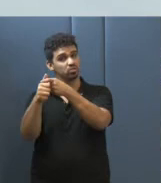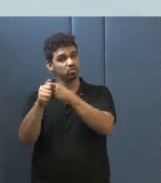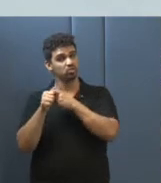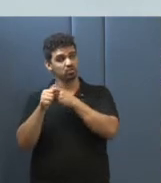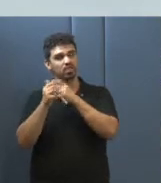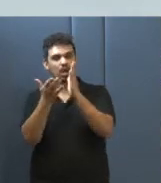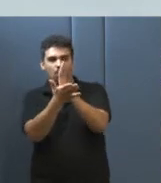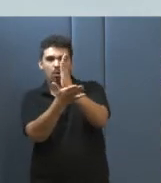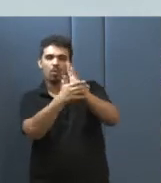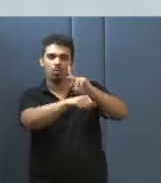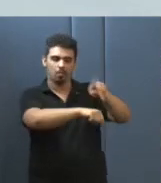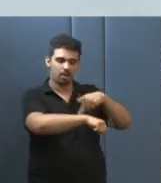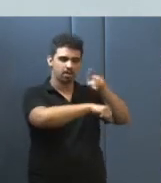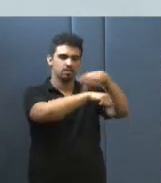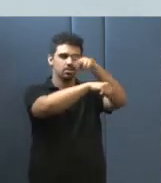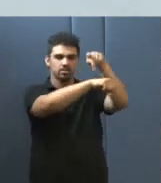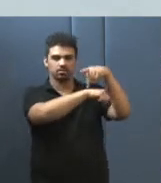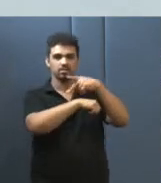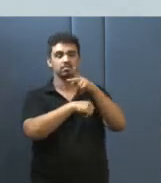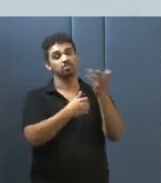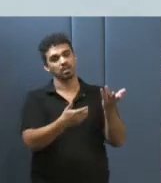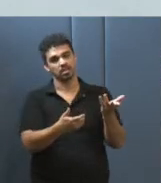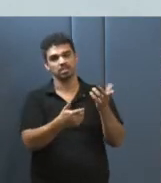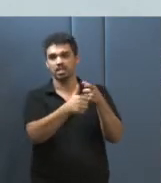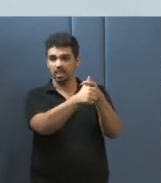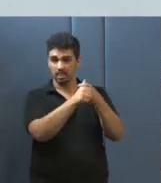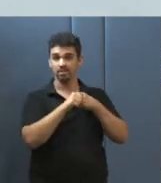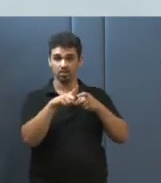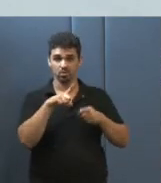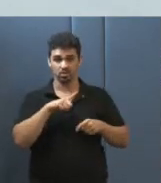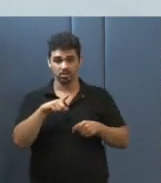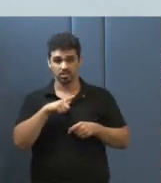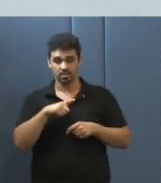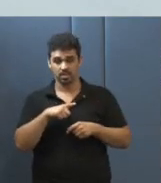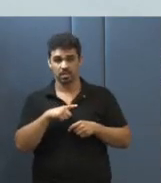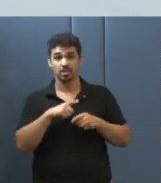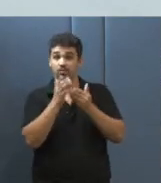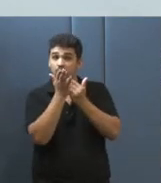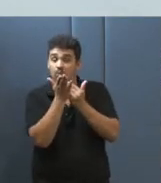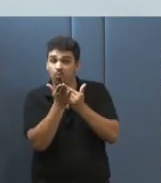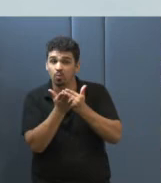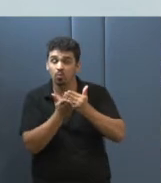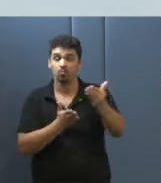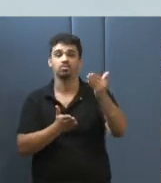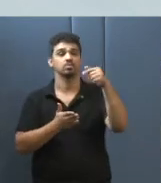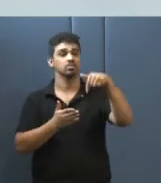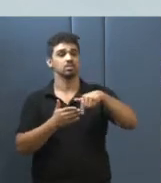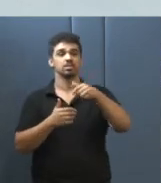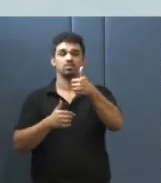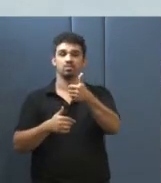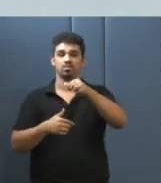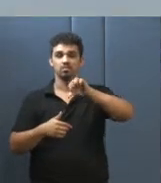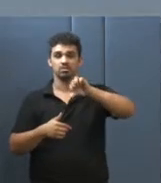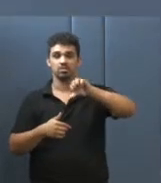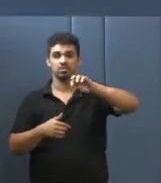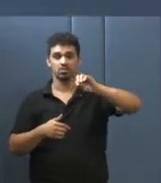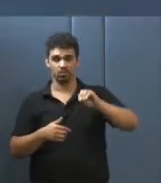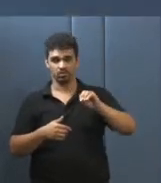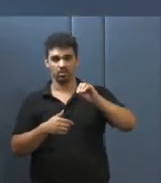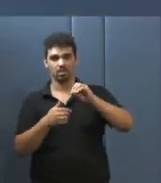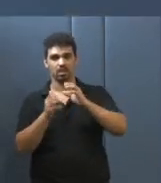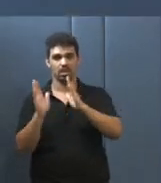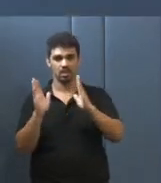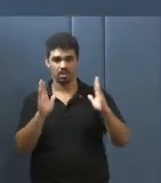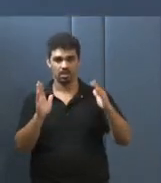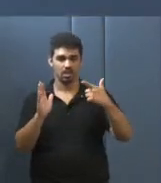países devedores, com destaque para Angola e Gana. Foi uma iniciativa que foi conduzida no fim da década de 90, início dos anos 2000, só para